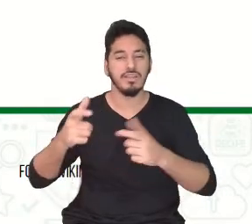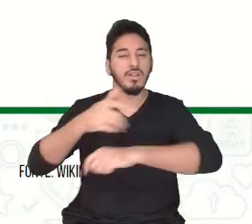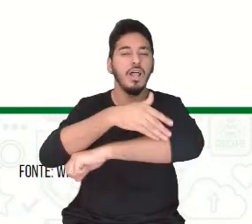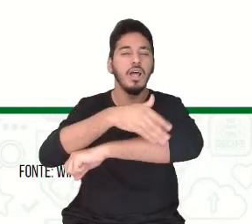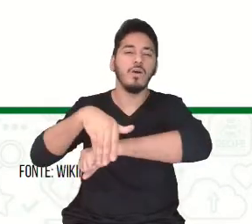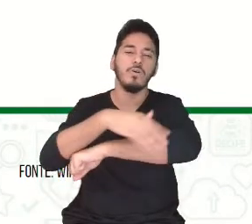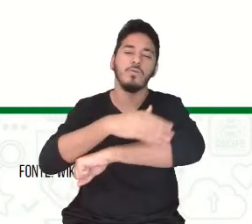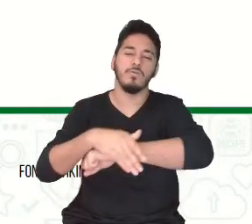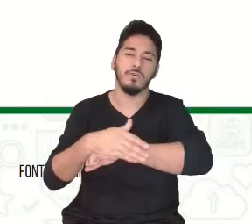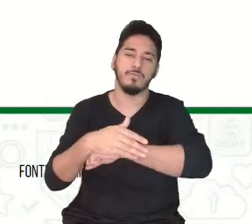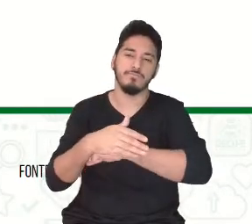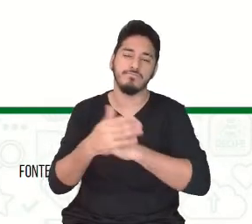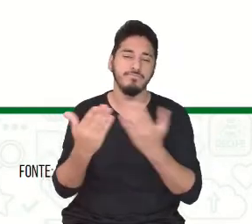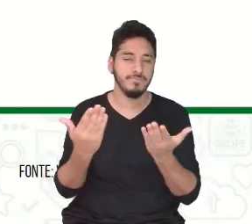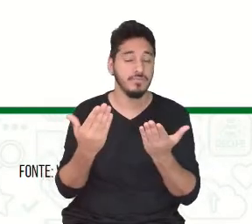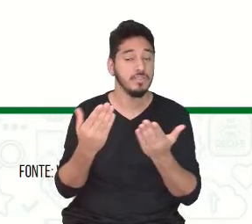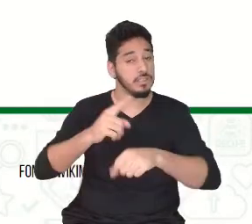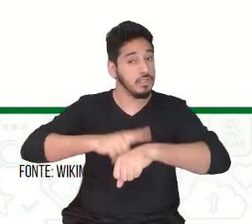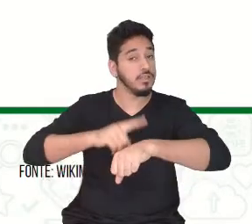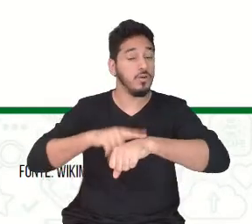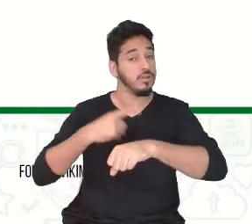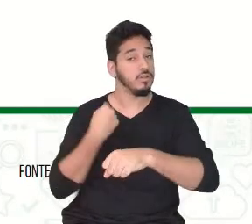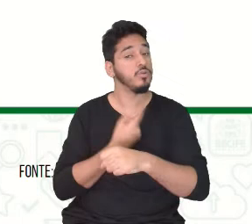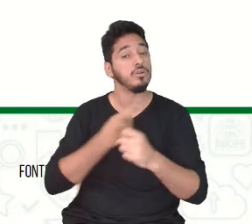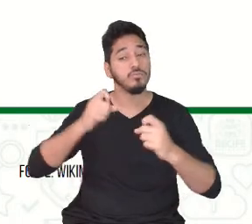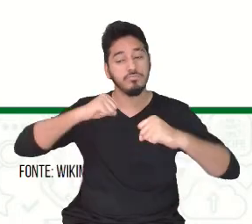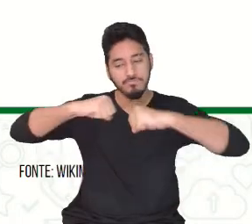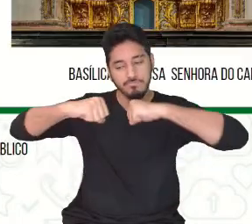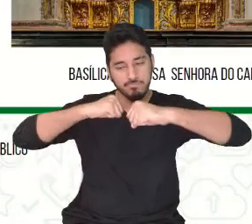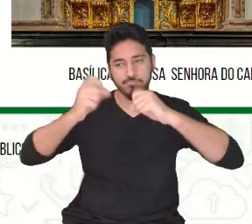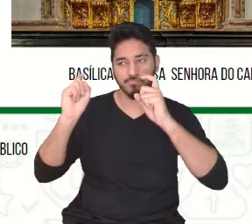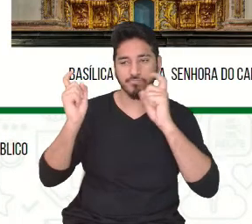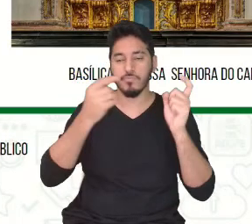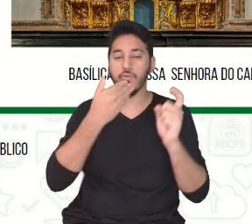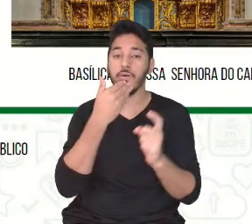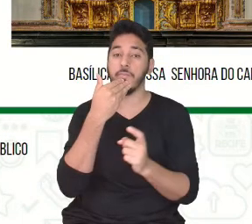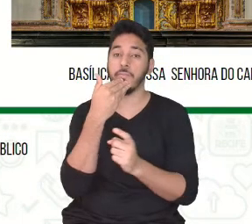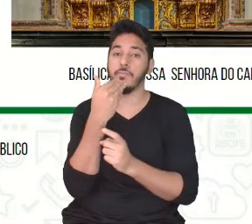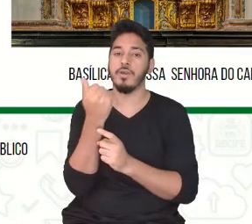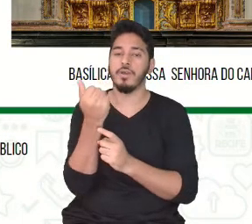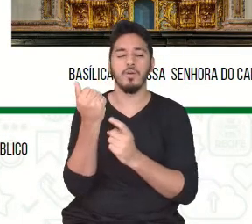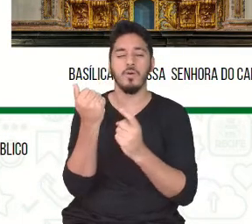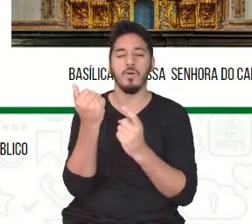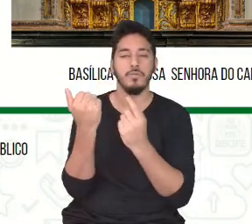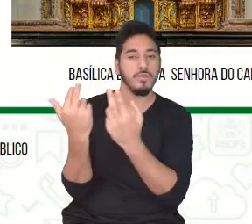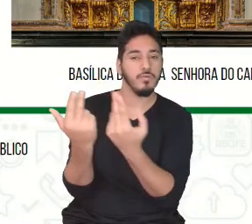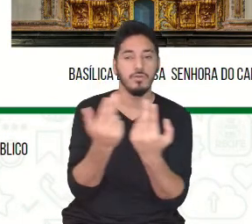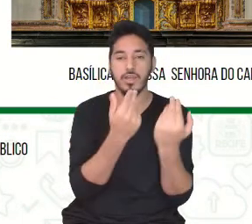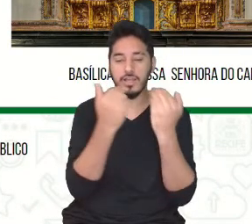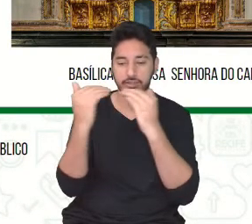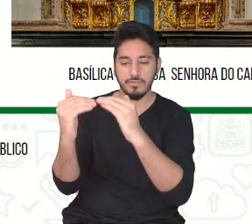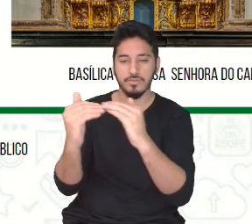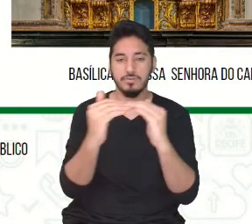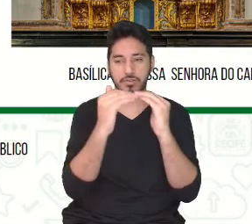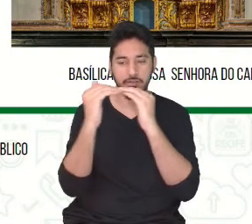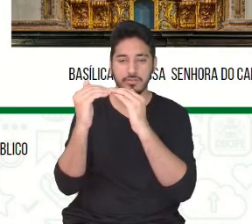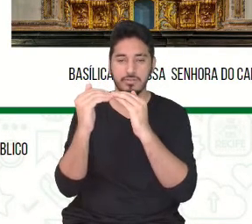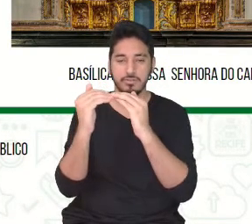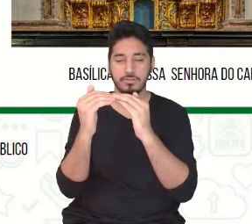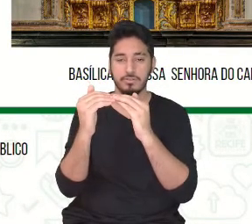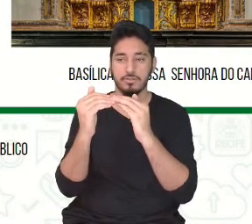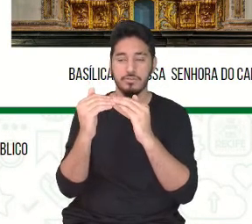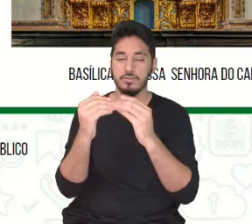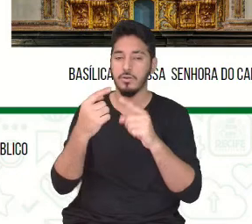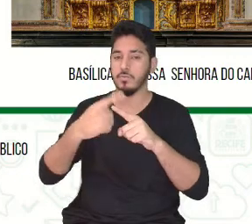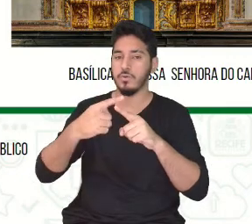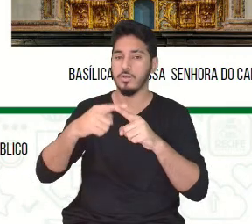rua. Então, está mais do que na hora da gente debater uma maior igualdade social para todos e todas, tá?